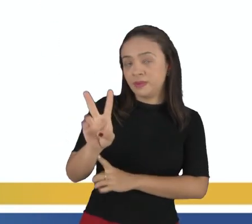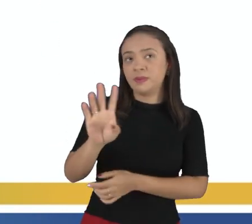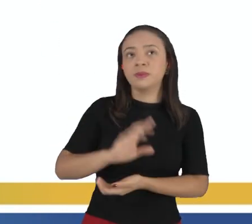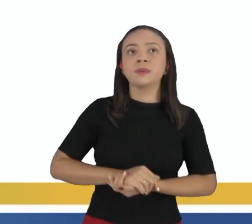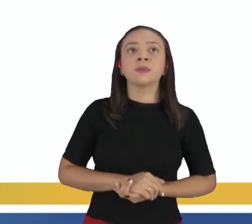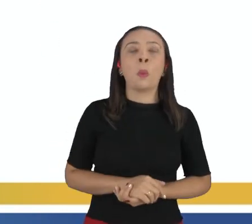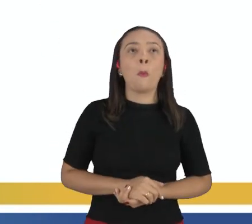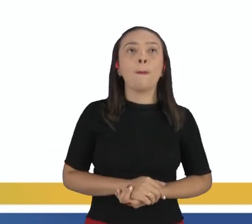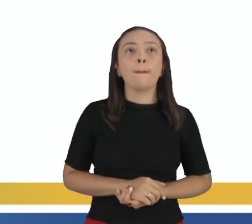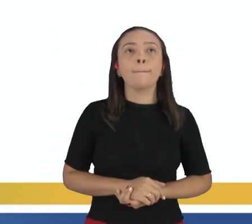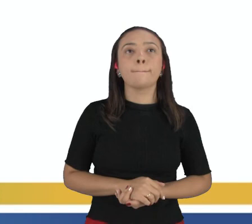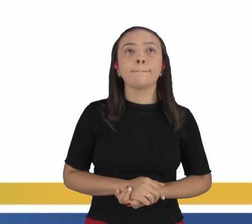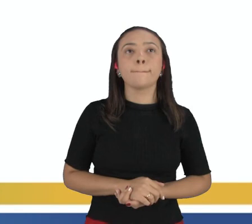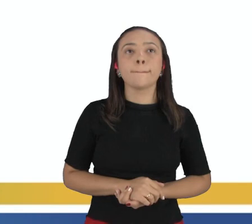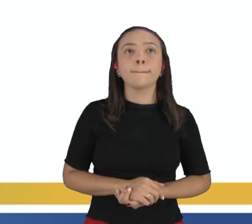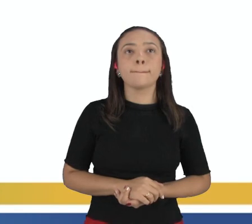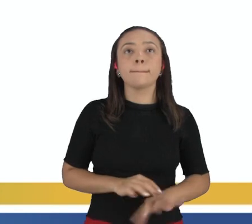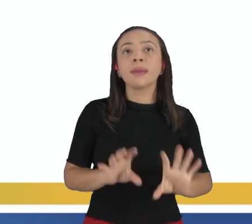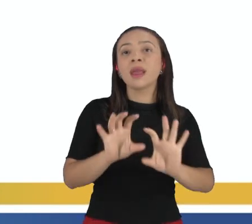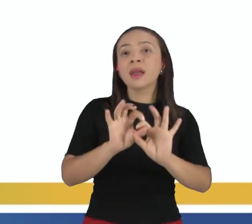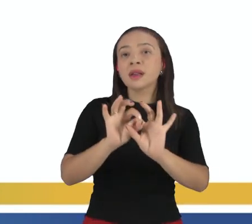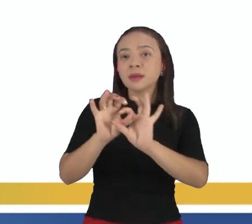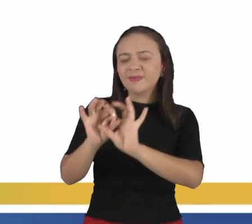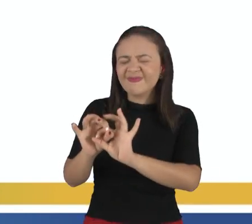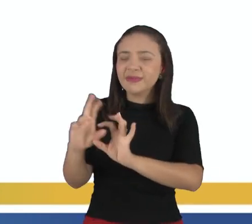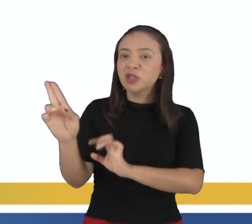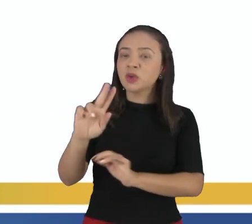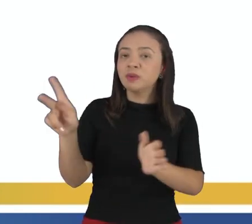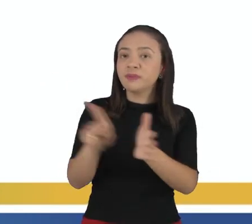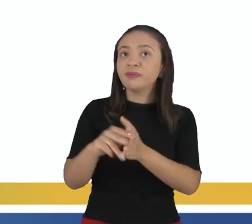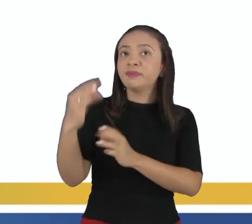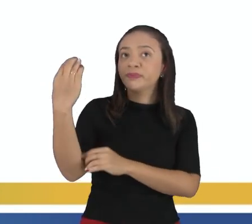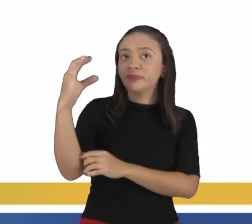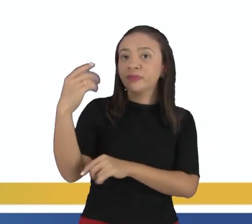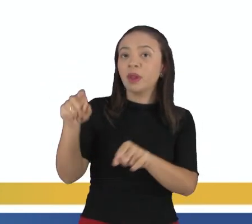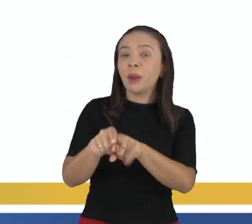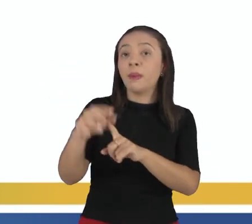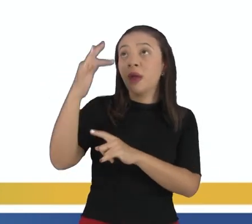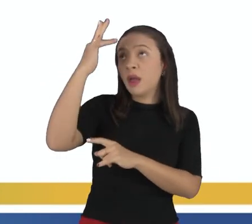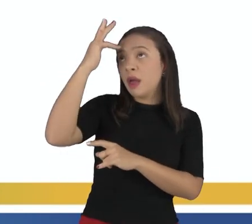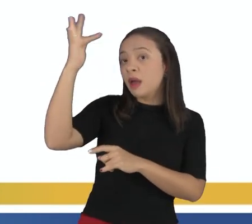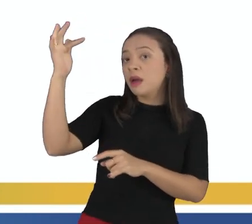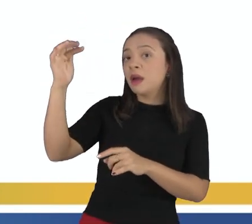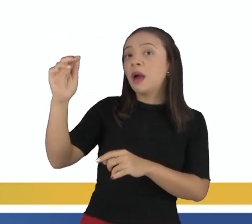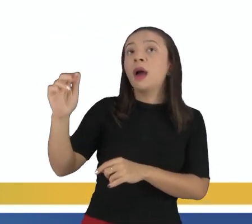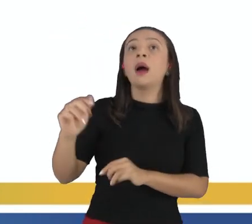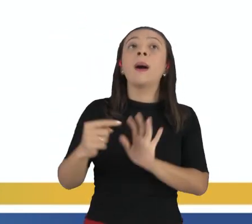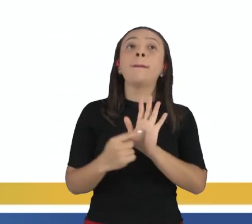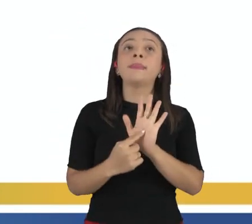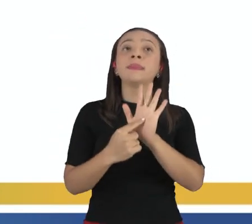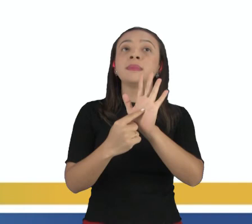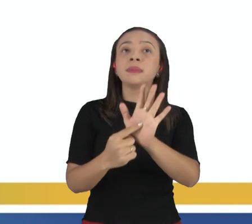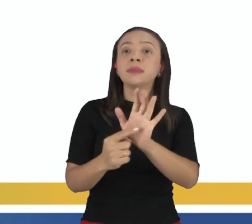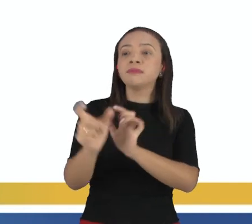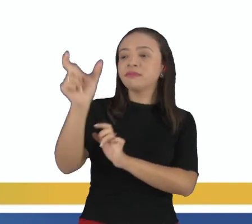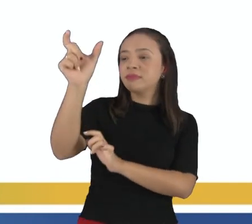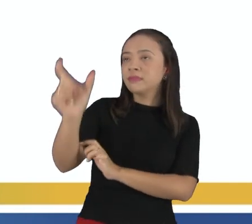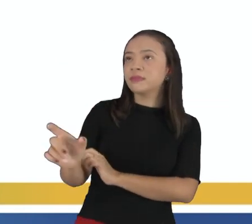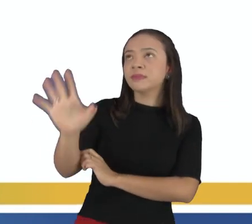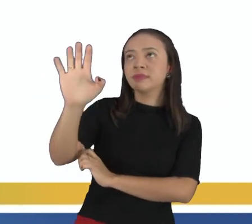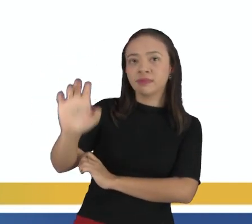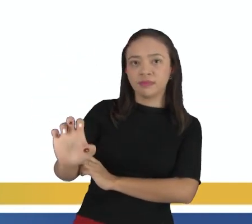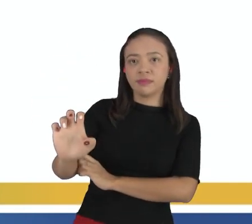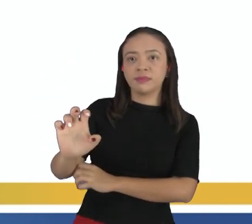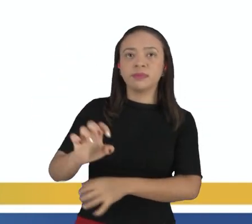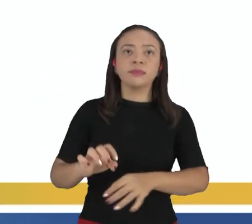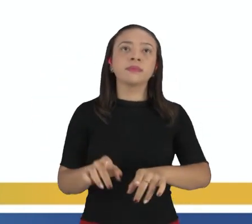um, mas é a questão 2. Relacione os nomes dos cientistas e filósofos apresentados na coluna esquerda com suas descobertas na